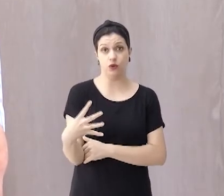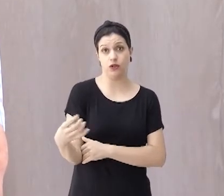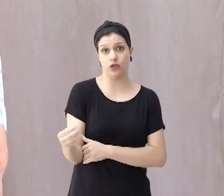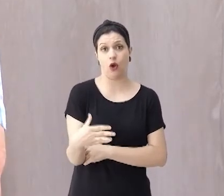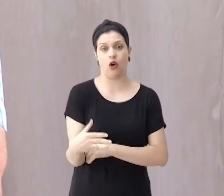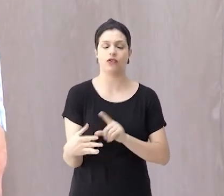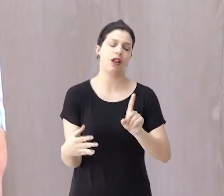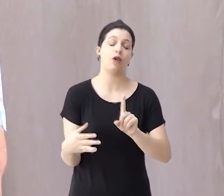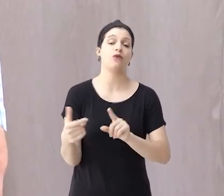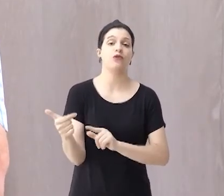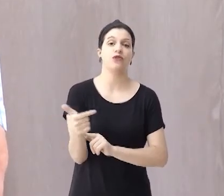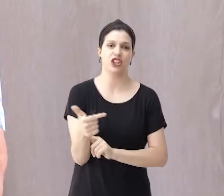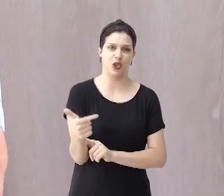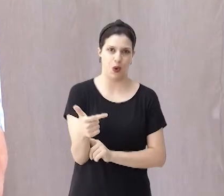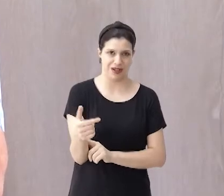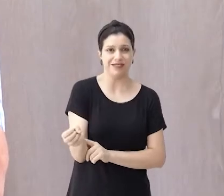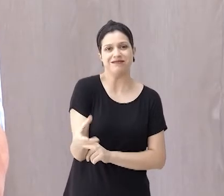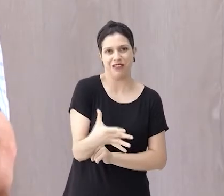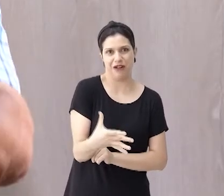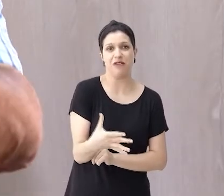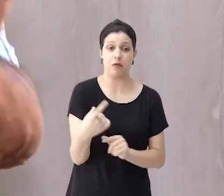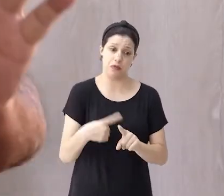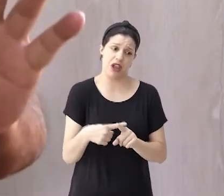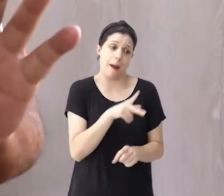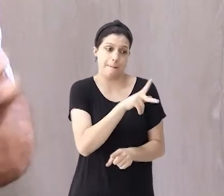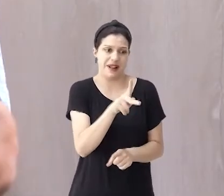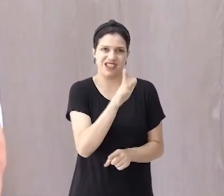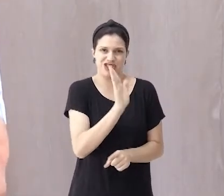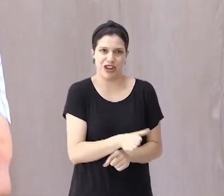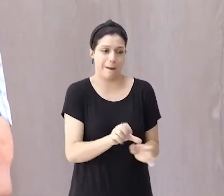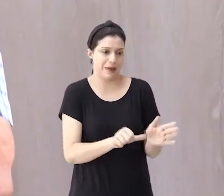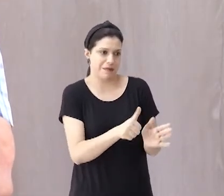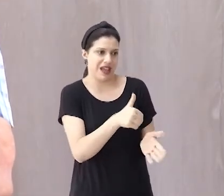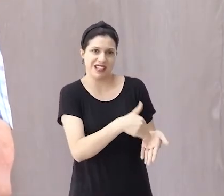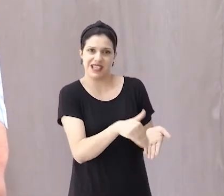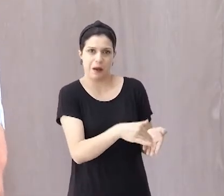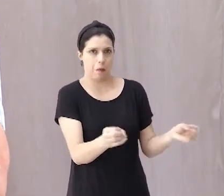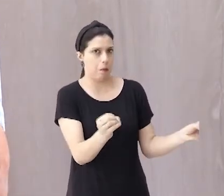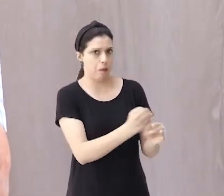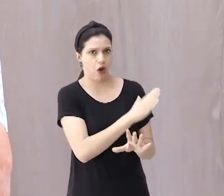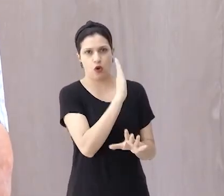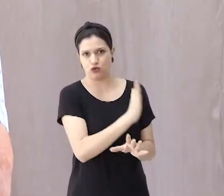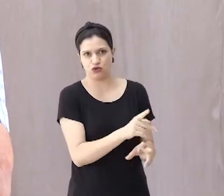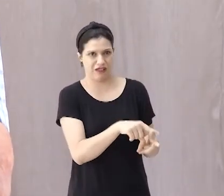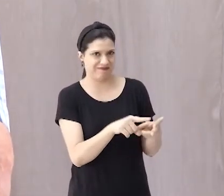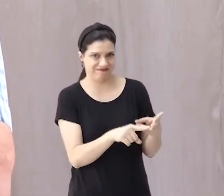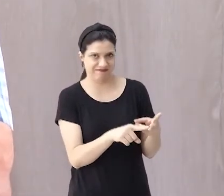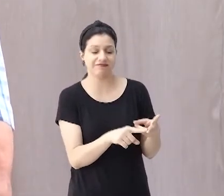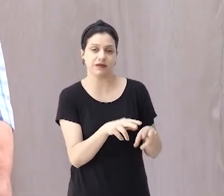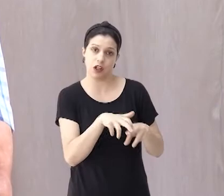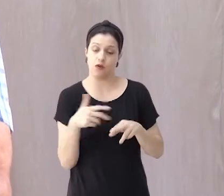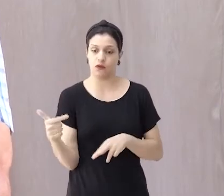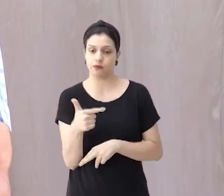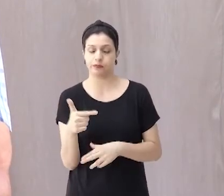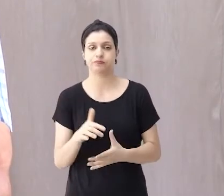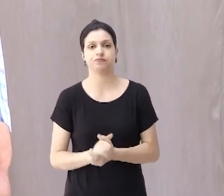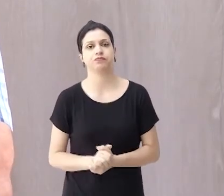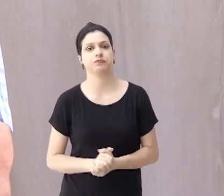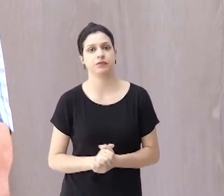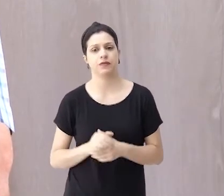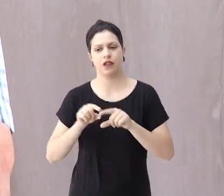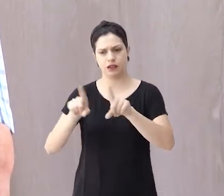gabinetes novos, 24 não, 22, porque a presidência e a primeira secretaria já estava dentro do